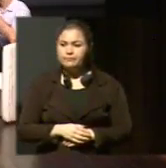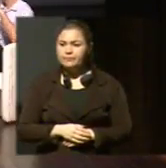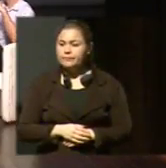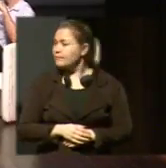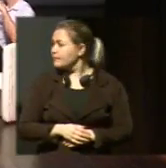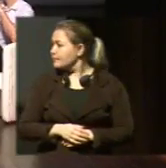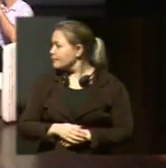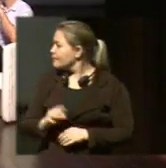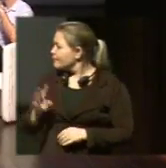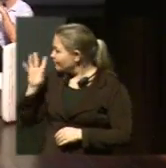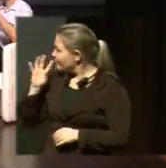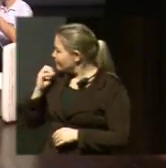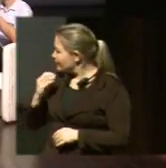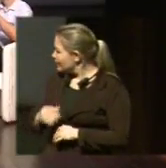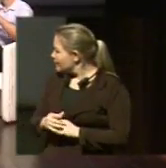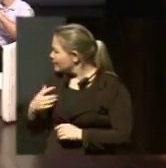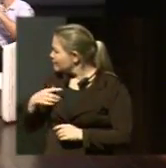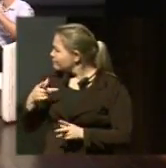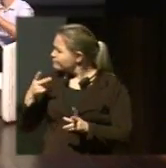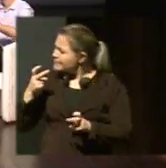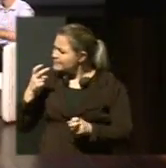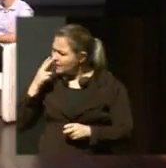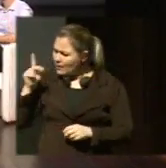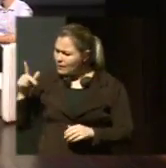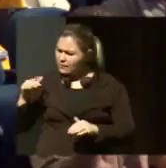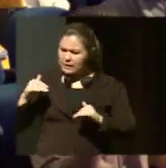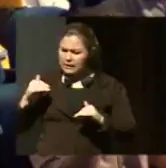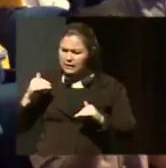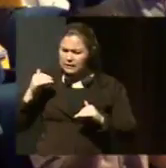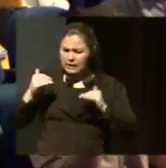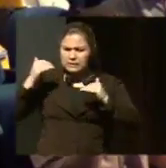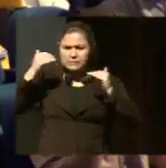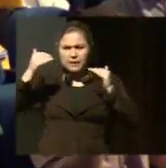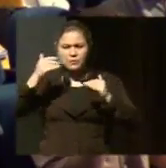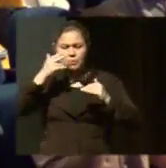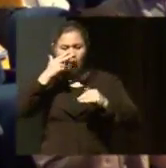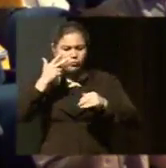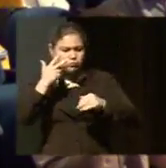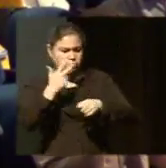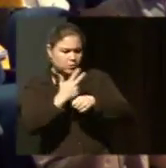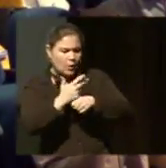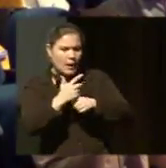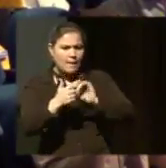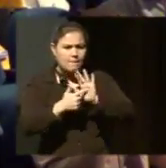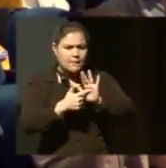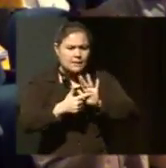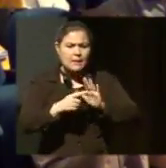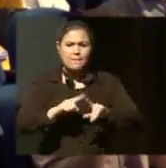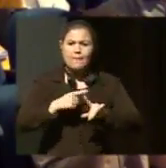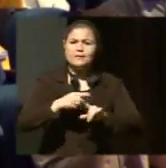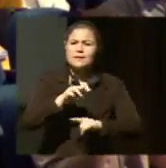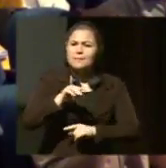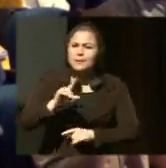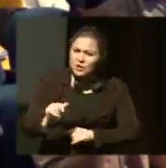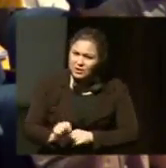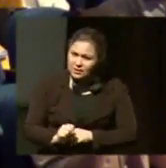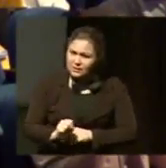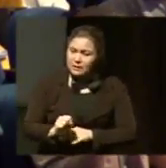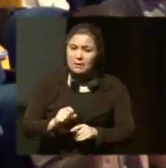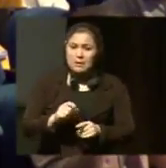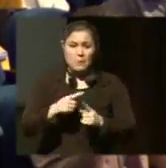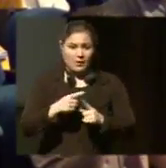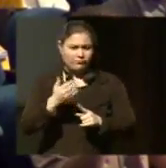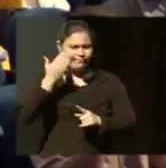Legal, galera, bacana. A gente percebe esse crescimento, né? Os idosos aparecendo cada vez mais mesmo nas mídias, né? Mais do que um tempo